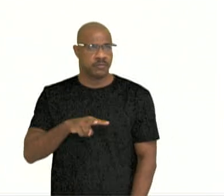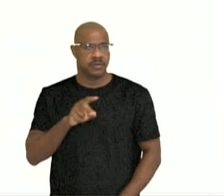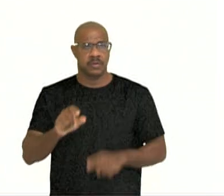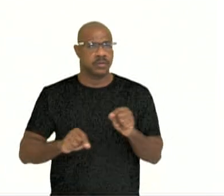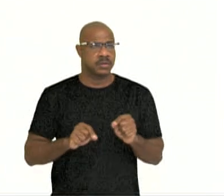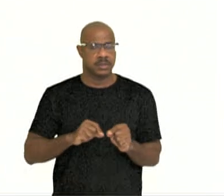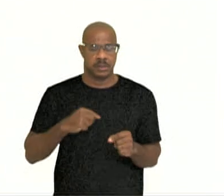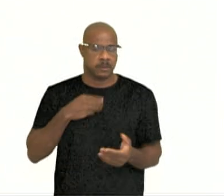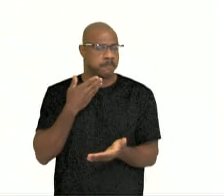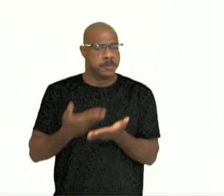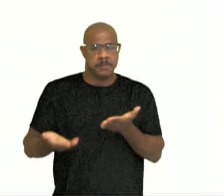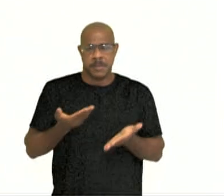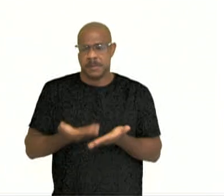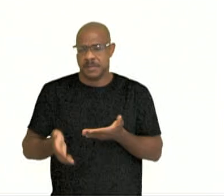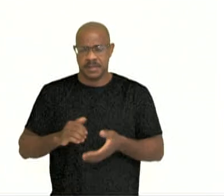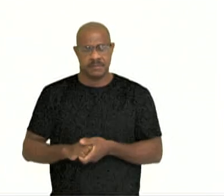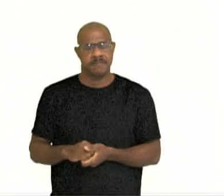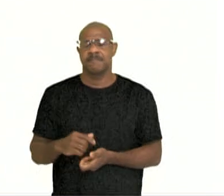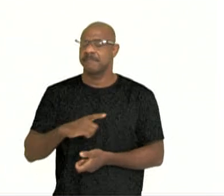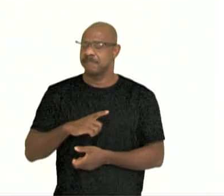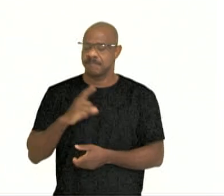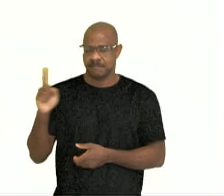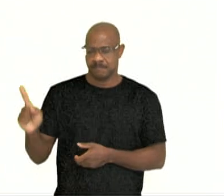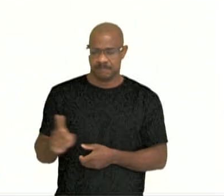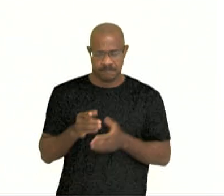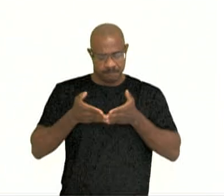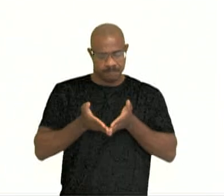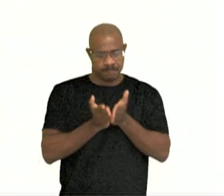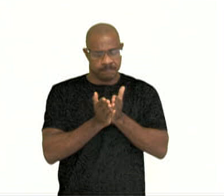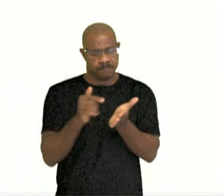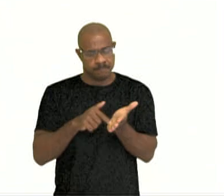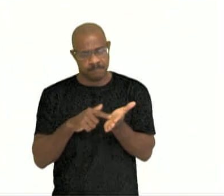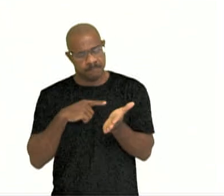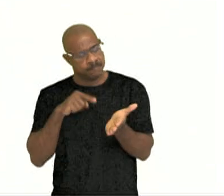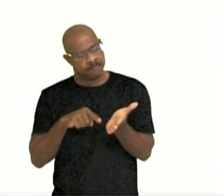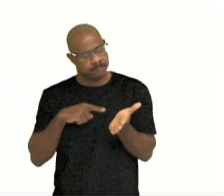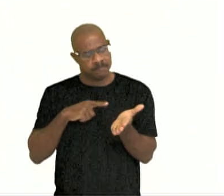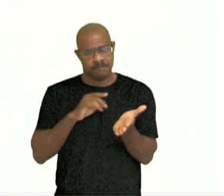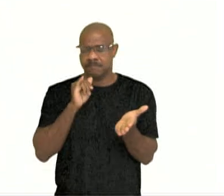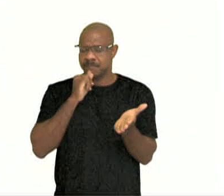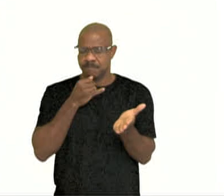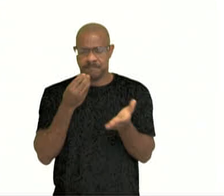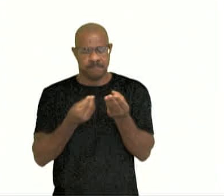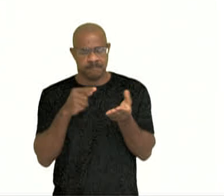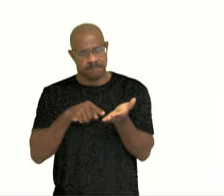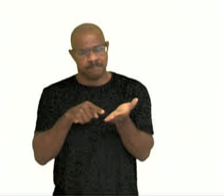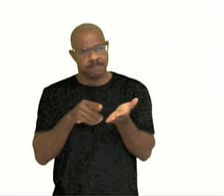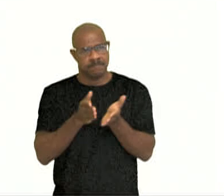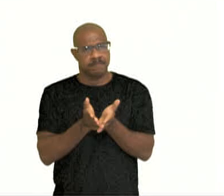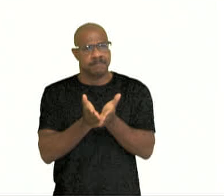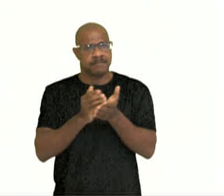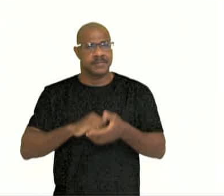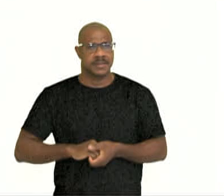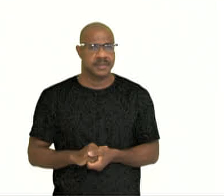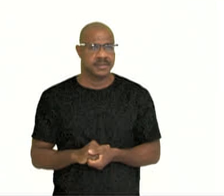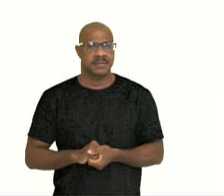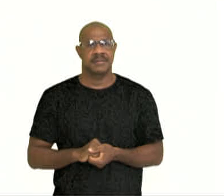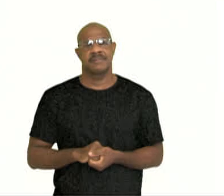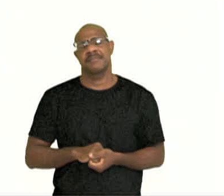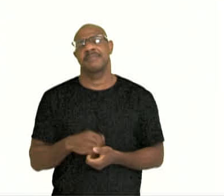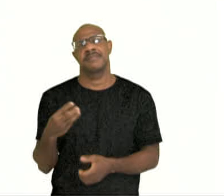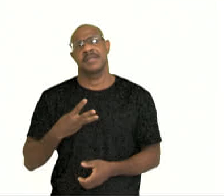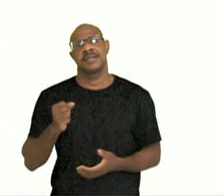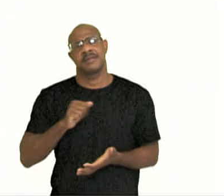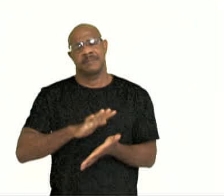me perdia. Venha essa prancha e veremos esta barca de tristura. Vamos para a terceira